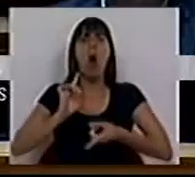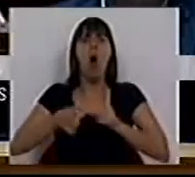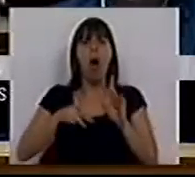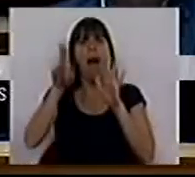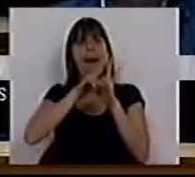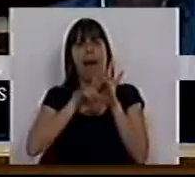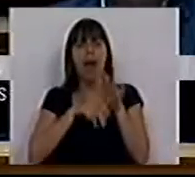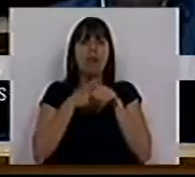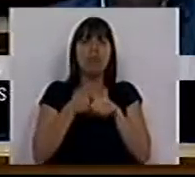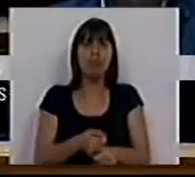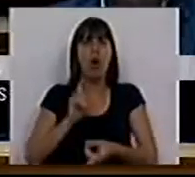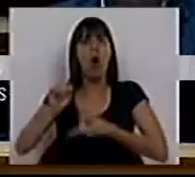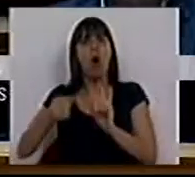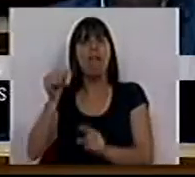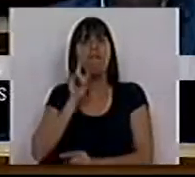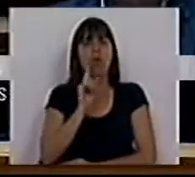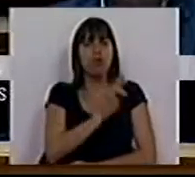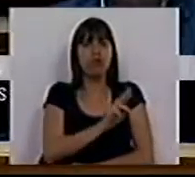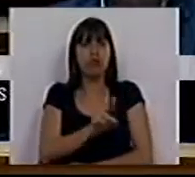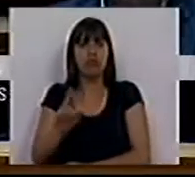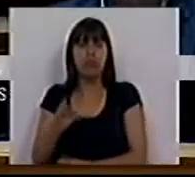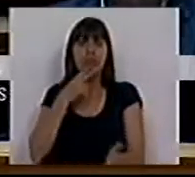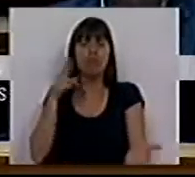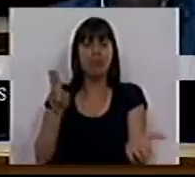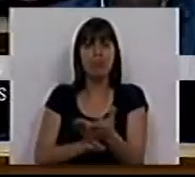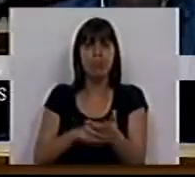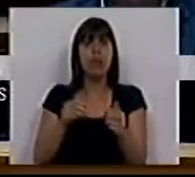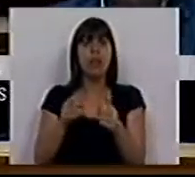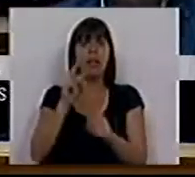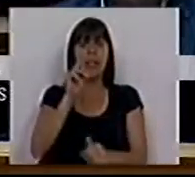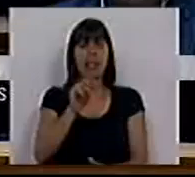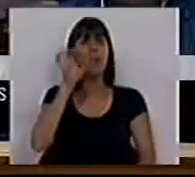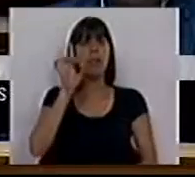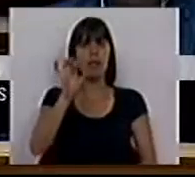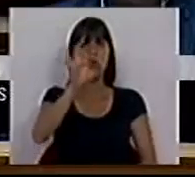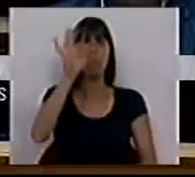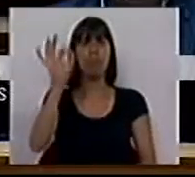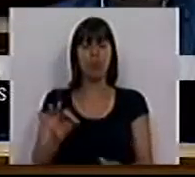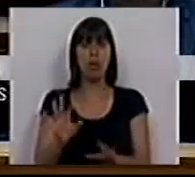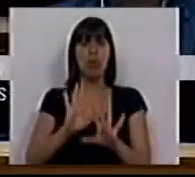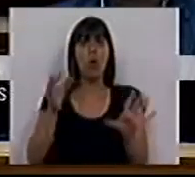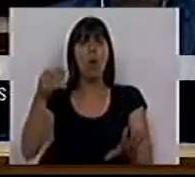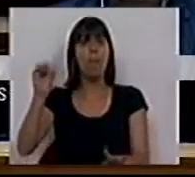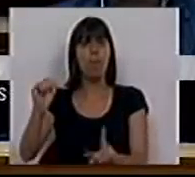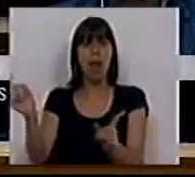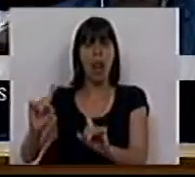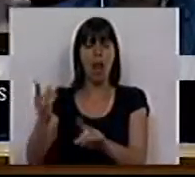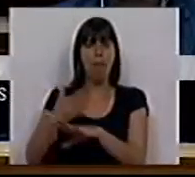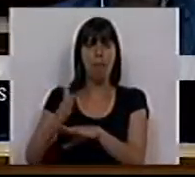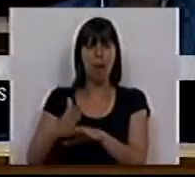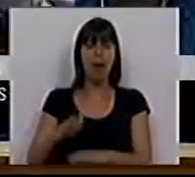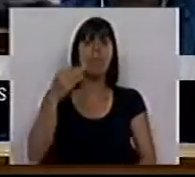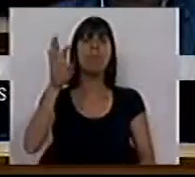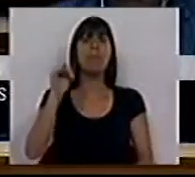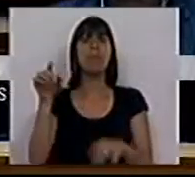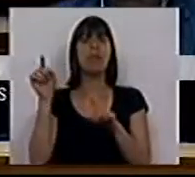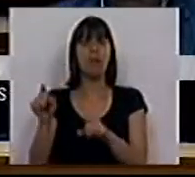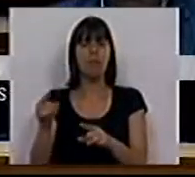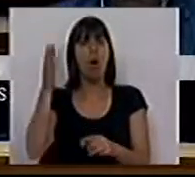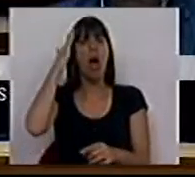eram as regras e qual era o montante, e o montante efetivamente estendia a 36%, à exceção do Partido Socialista. O Partido